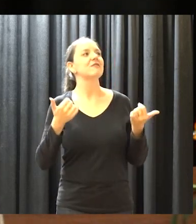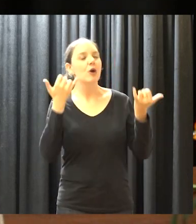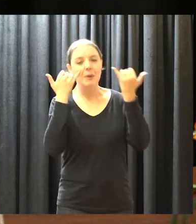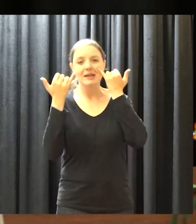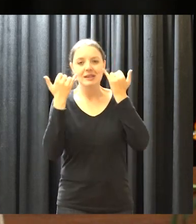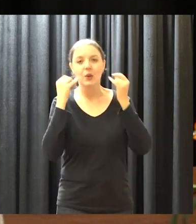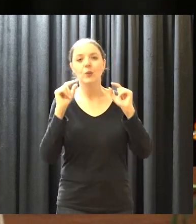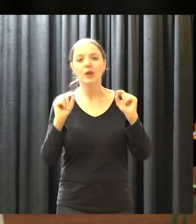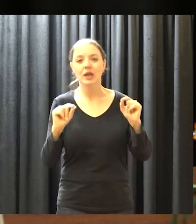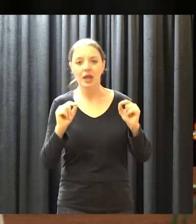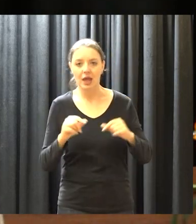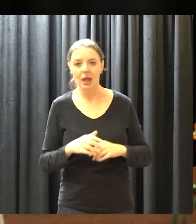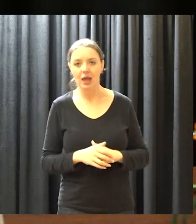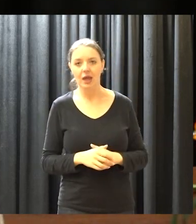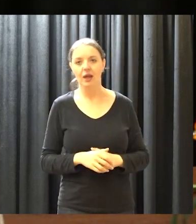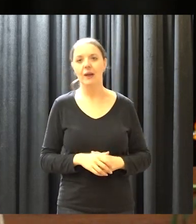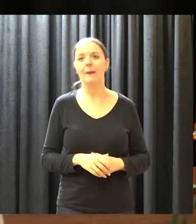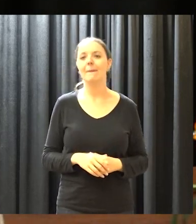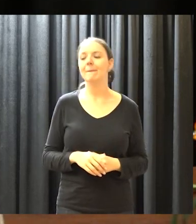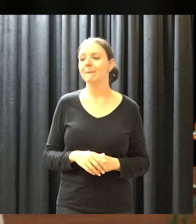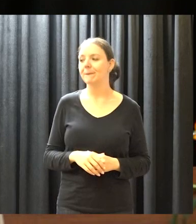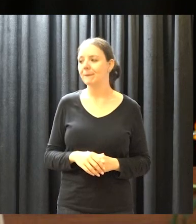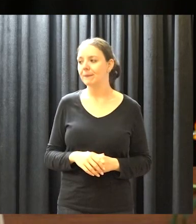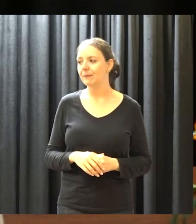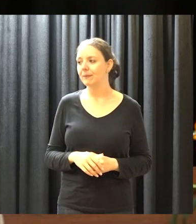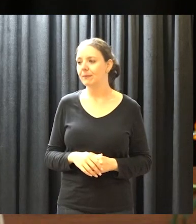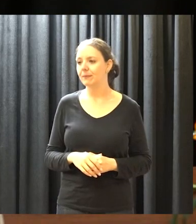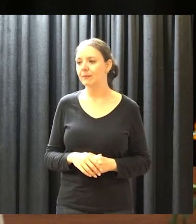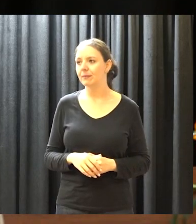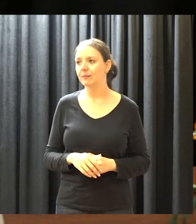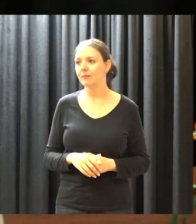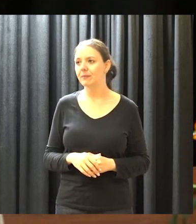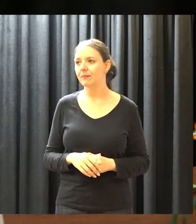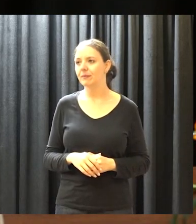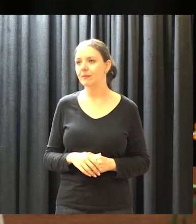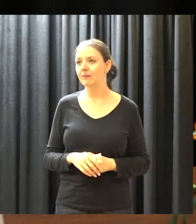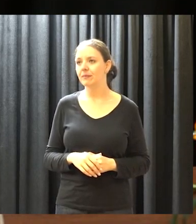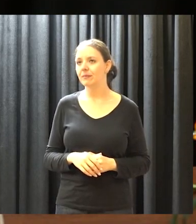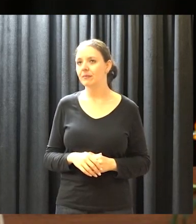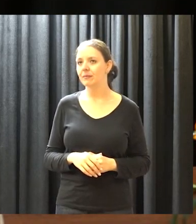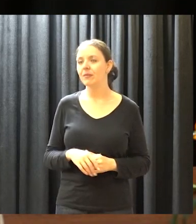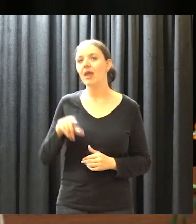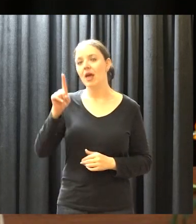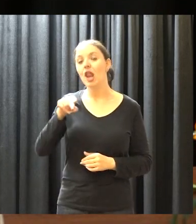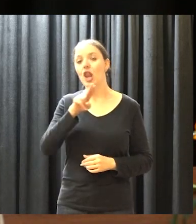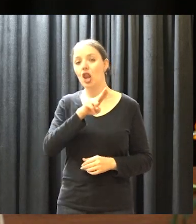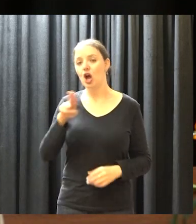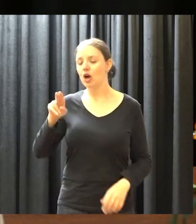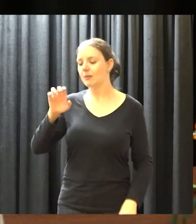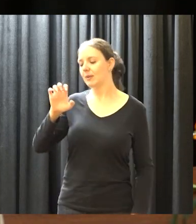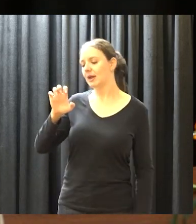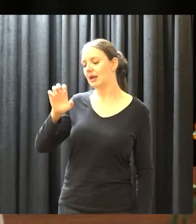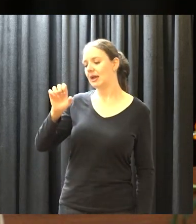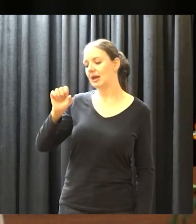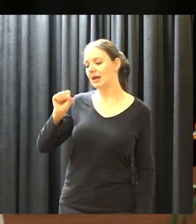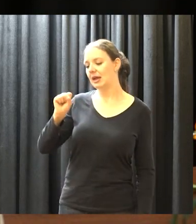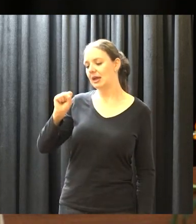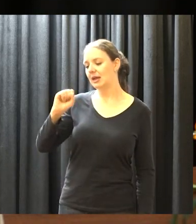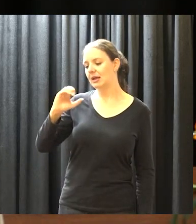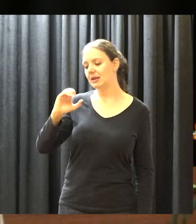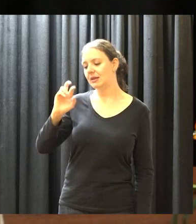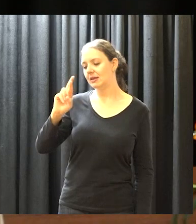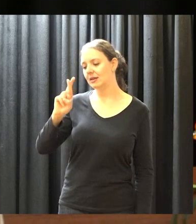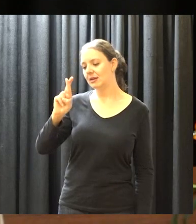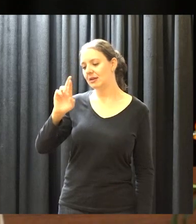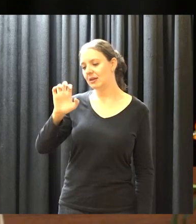que é o escrever-gravar. Escrever de escrita, gravar de gravar em áudio. E a possibilidade